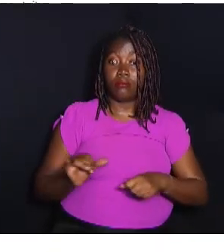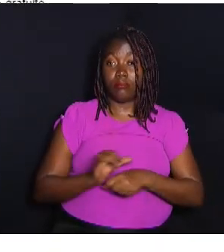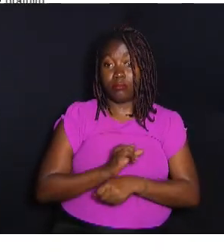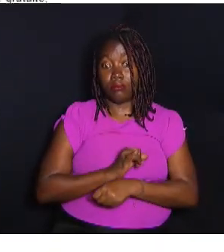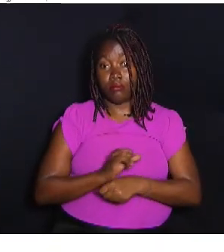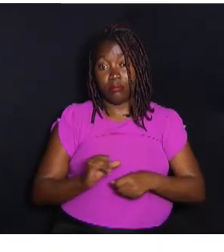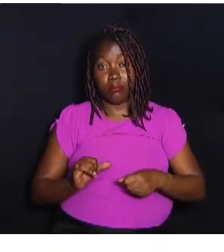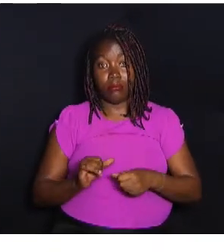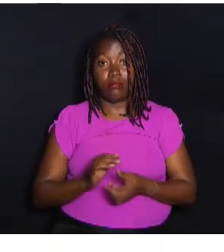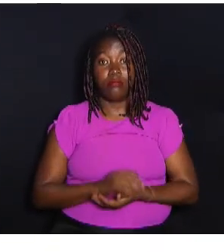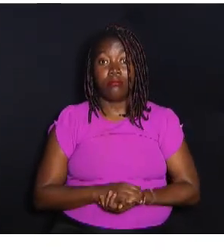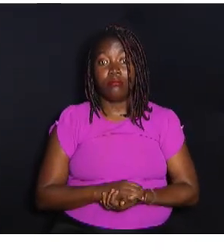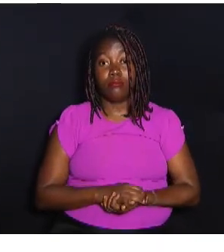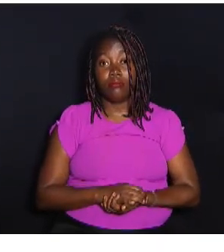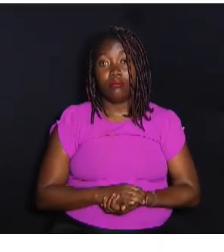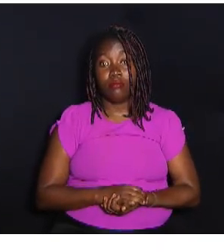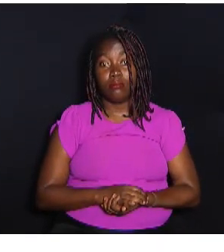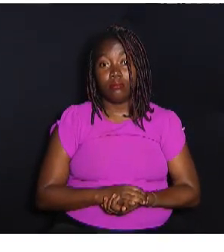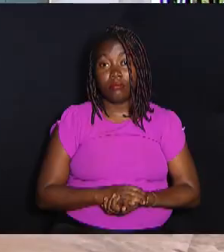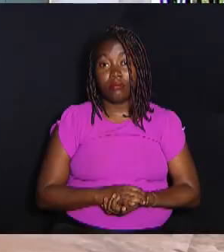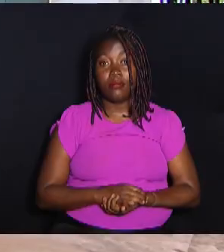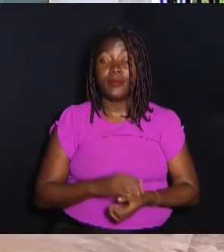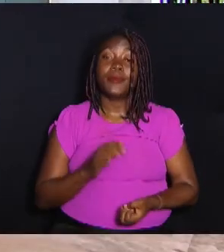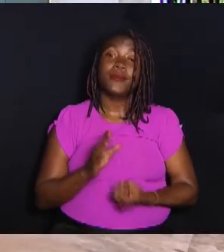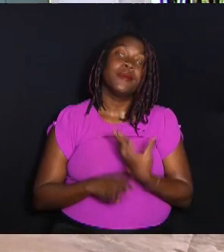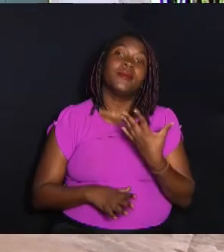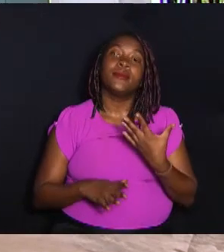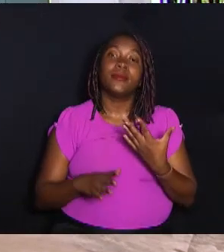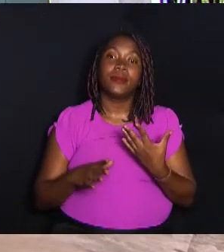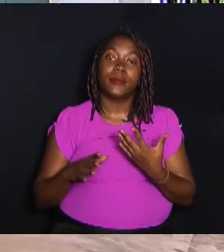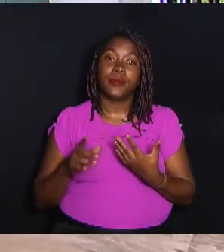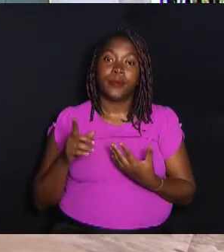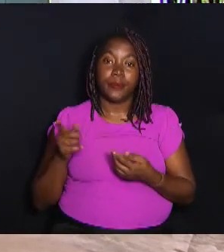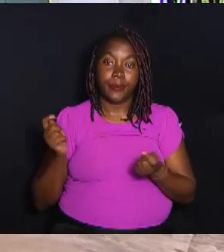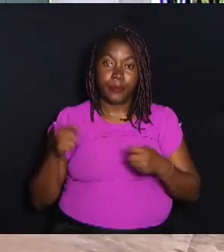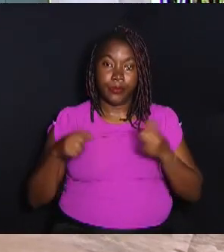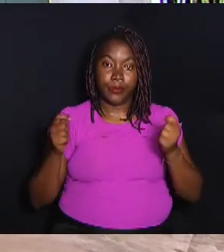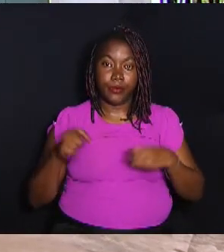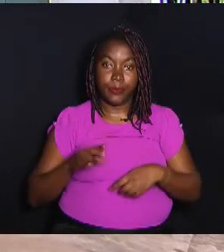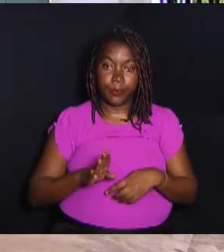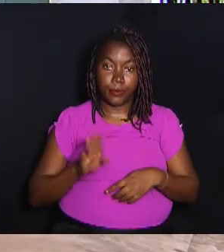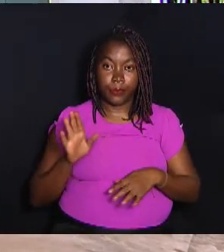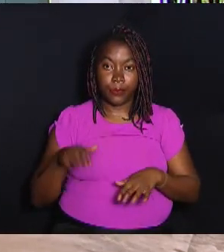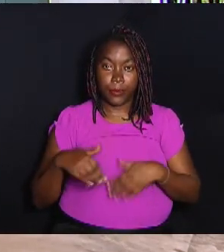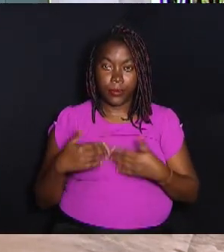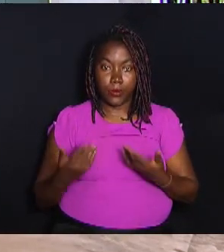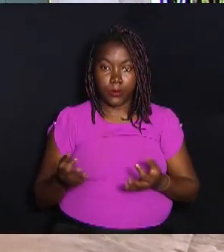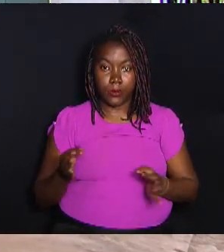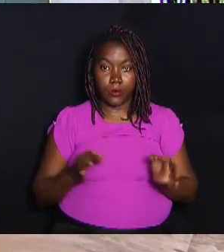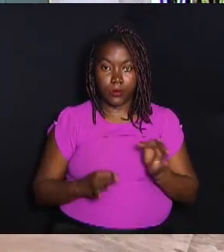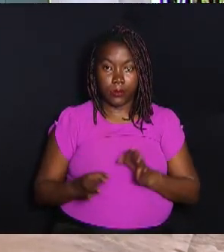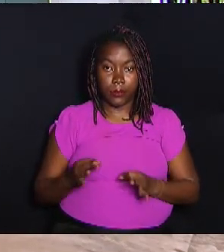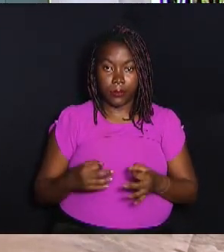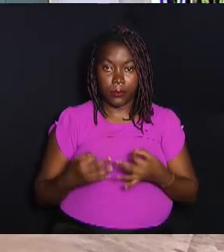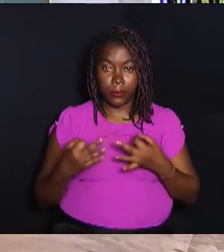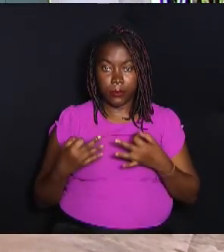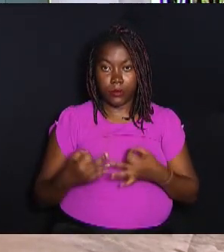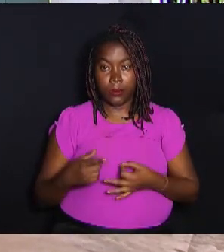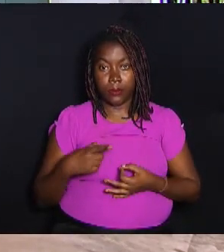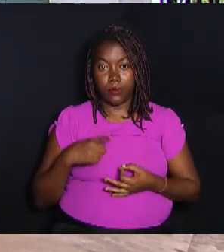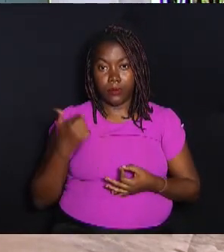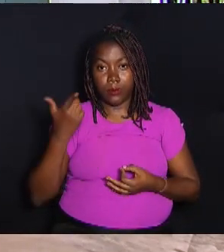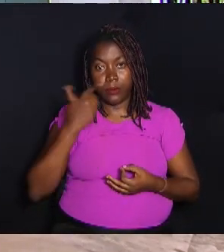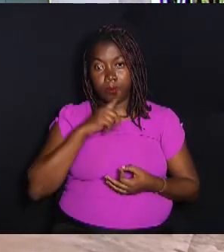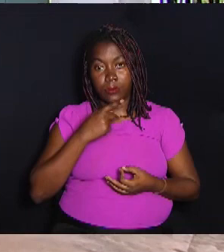da montagem das propostas e plano de governo. Criando aí para o candidato, para o possível candidato, né, qual é o